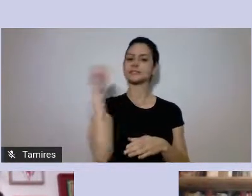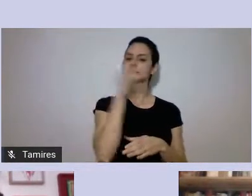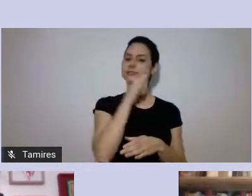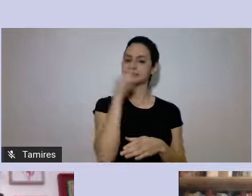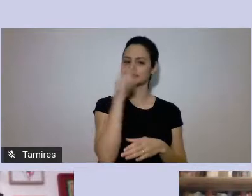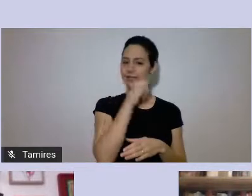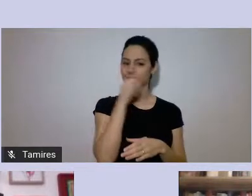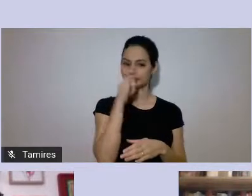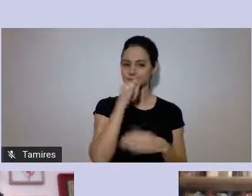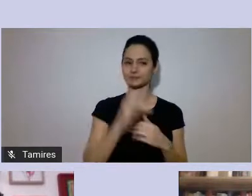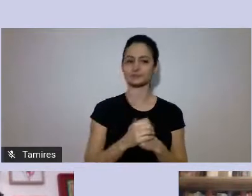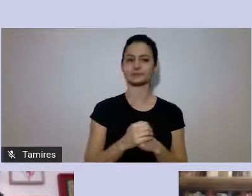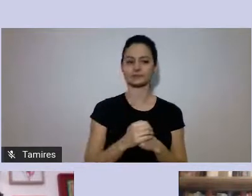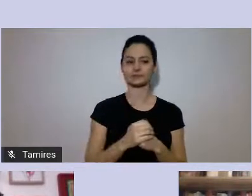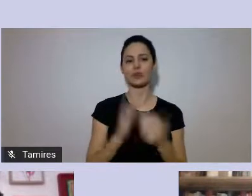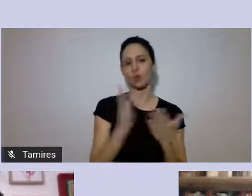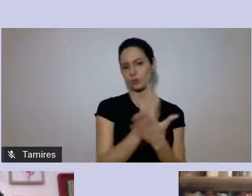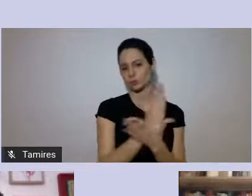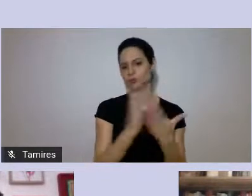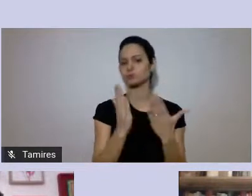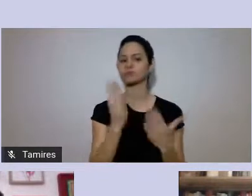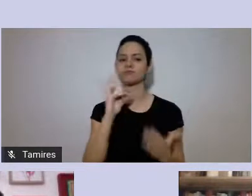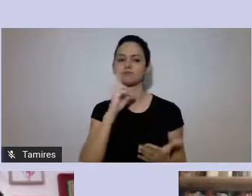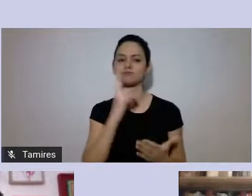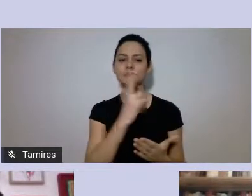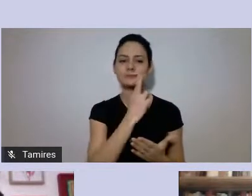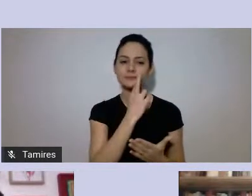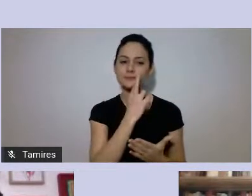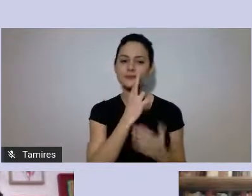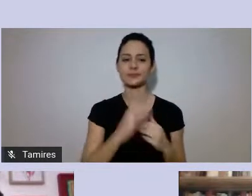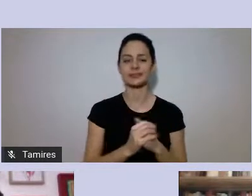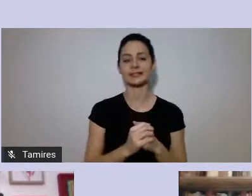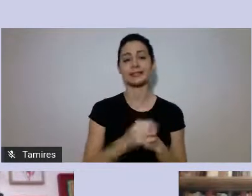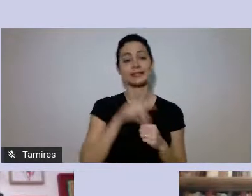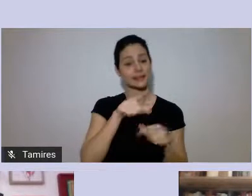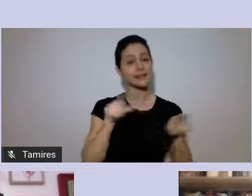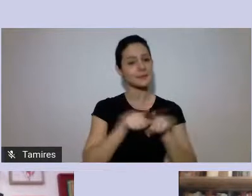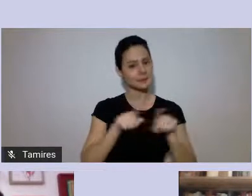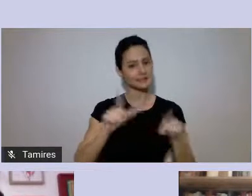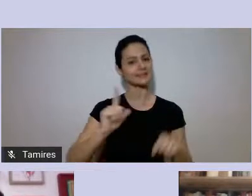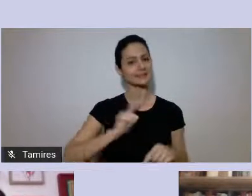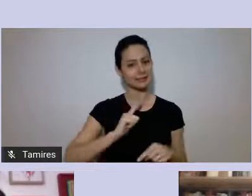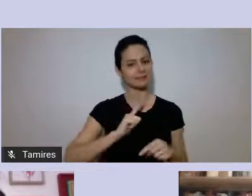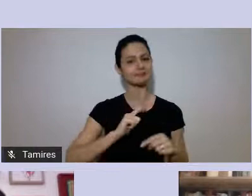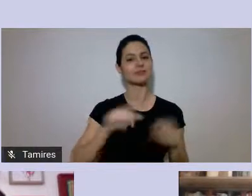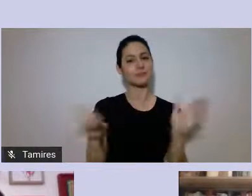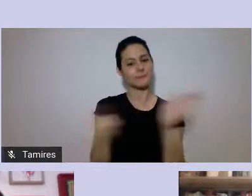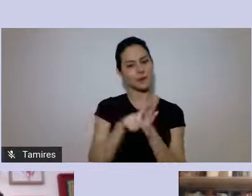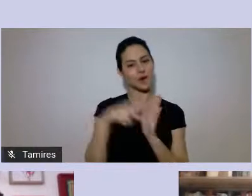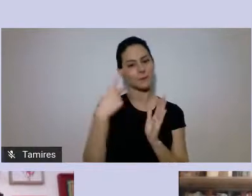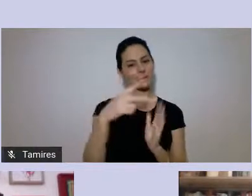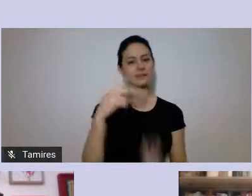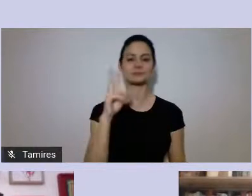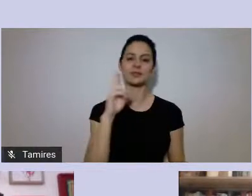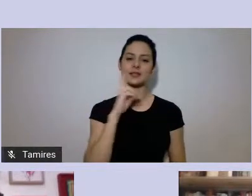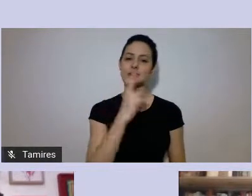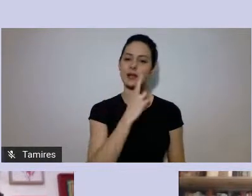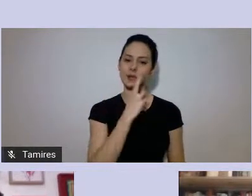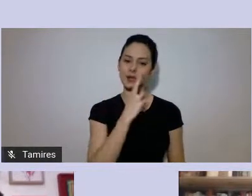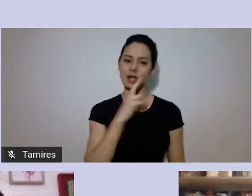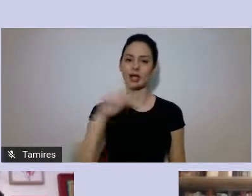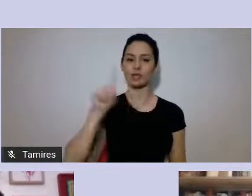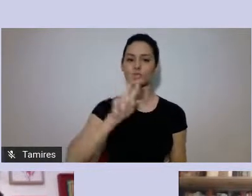em alguns restaurantes, e também é empresário e possui seu próprio restaurante, que é o